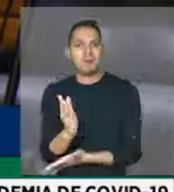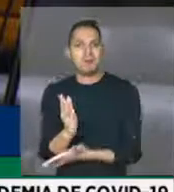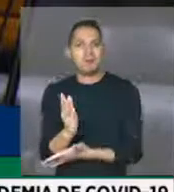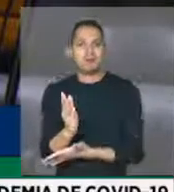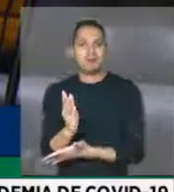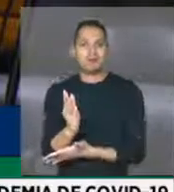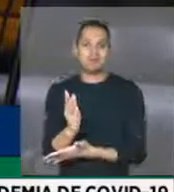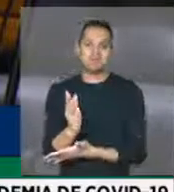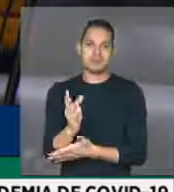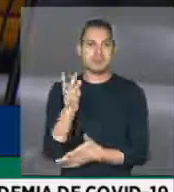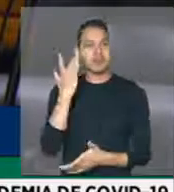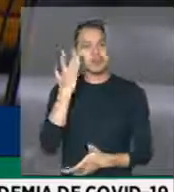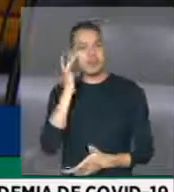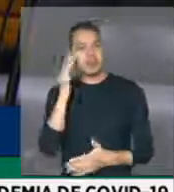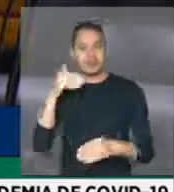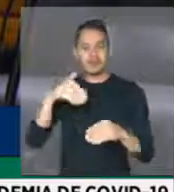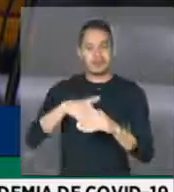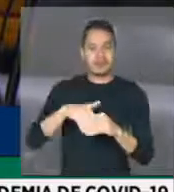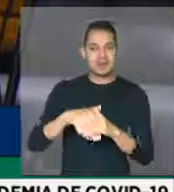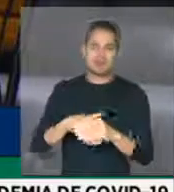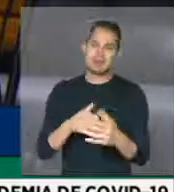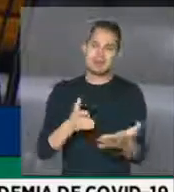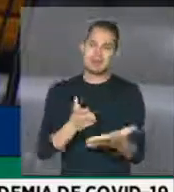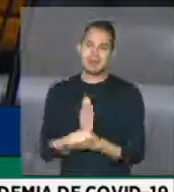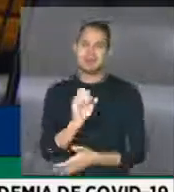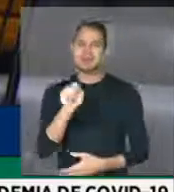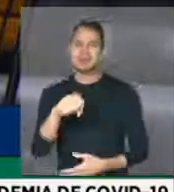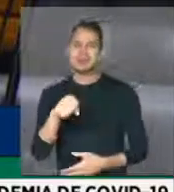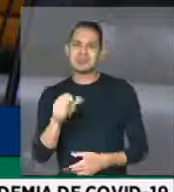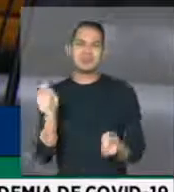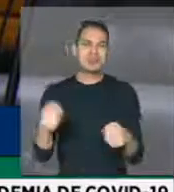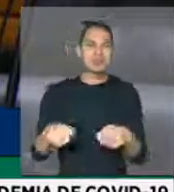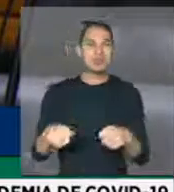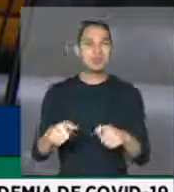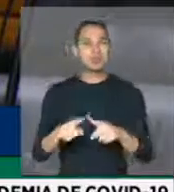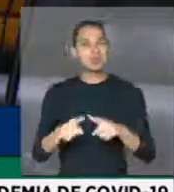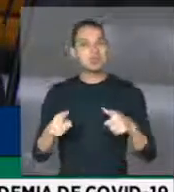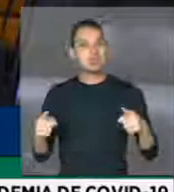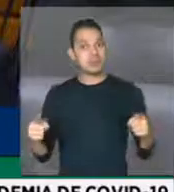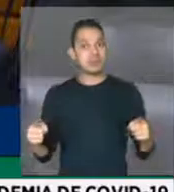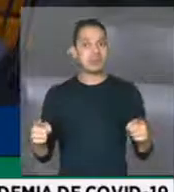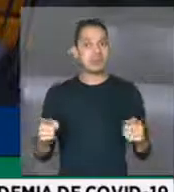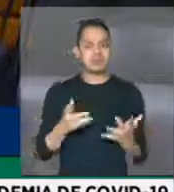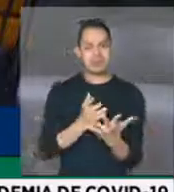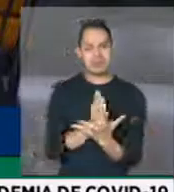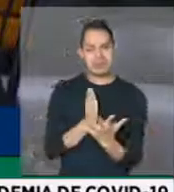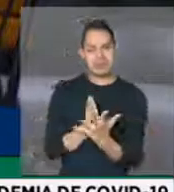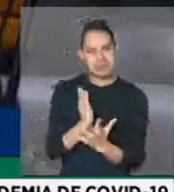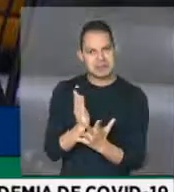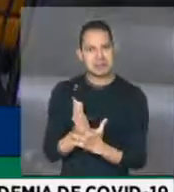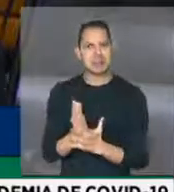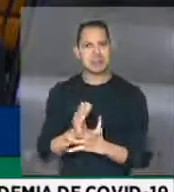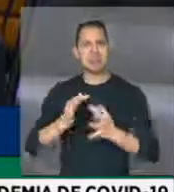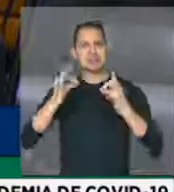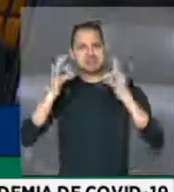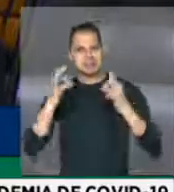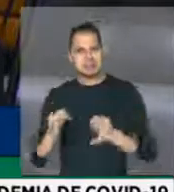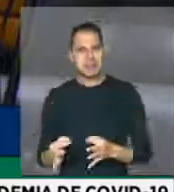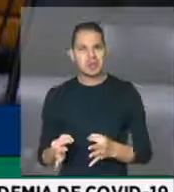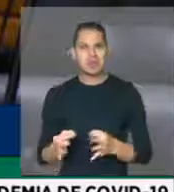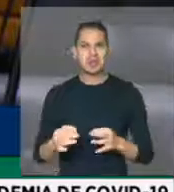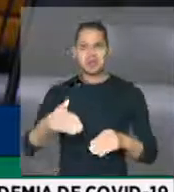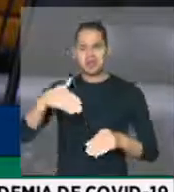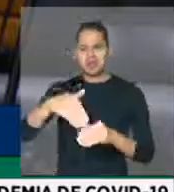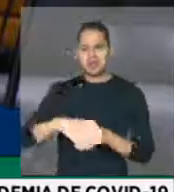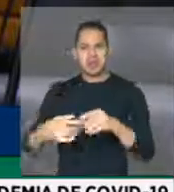que provavelmente pela orientação será aprovado. Mas abrir mão dos nossos princípios, votar contra aquilo que a gente